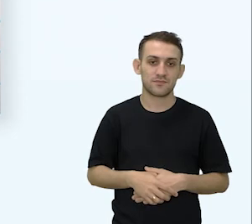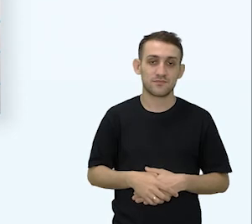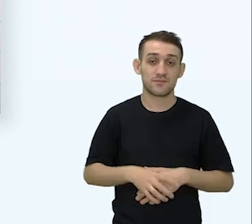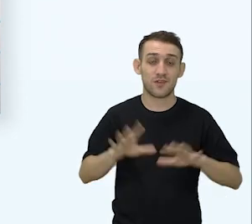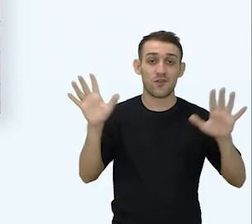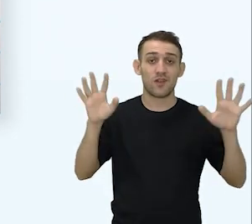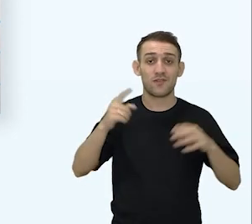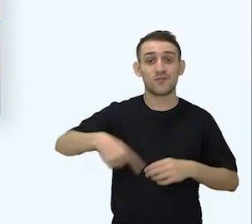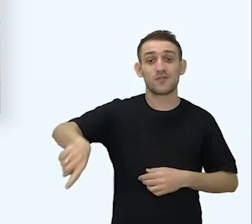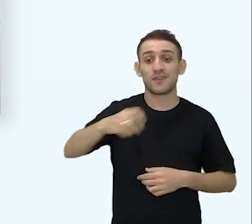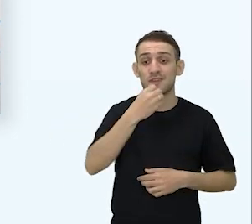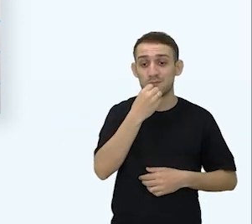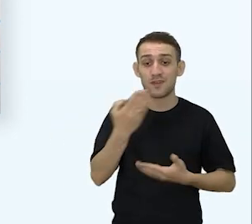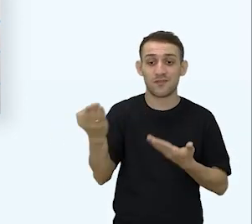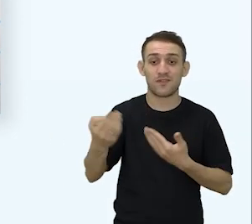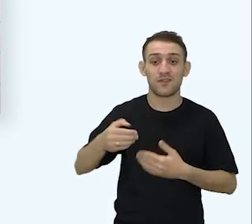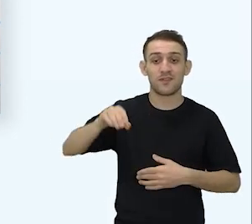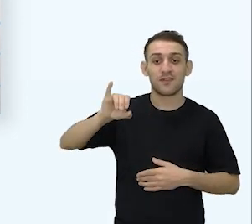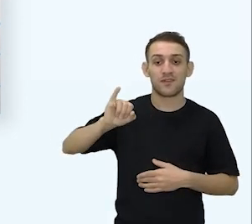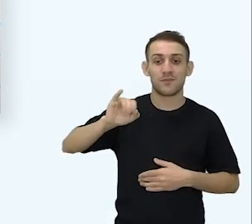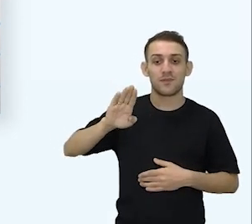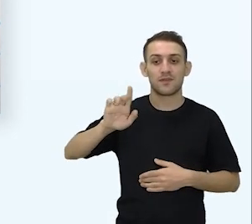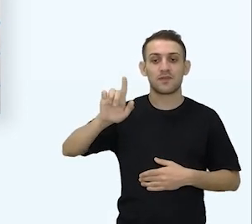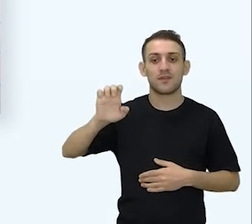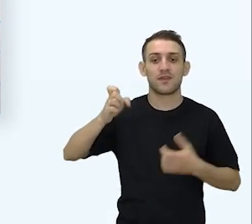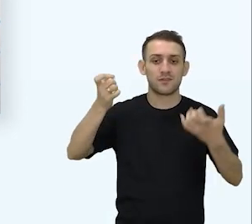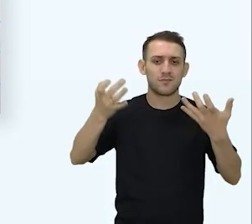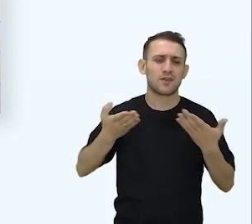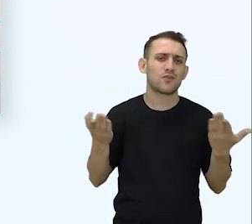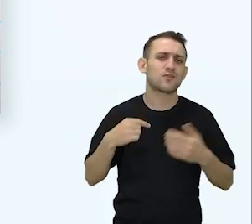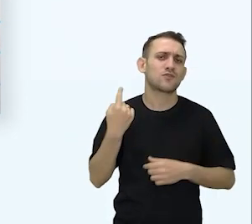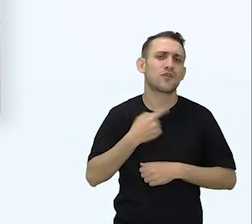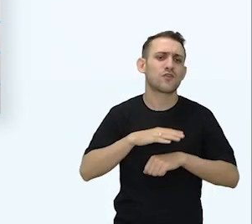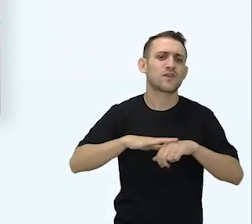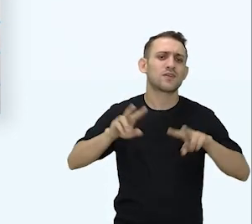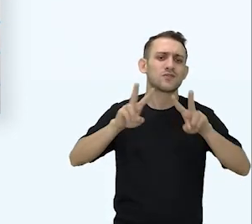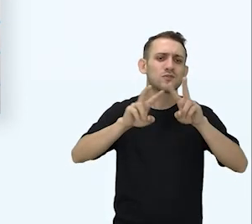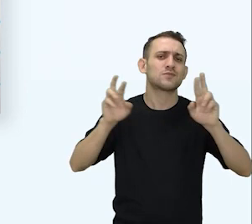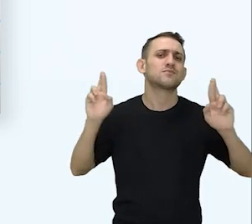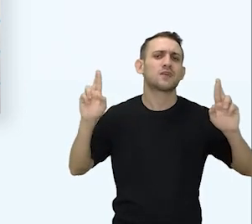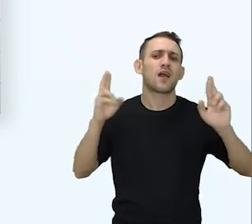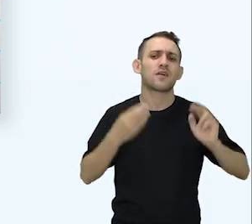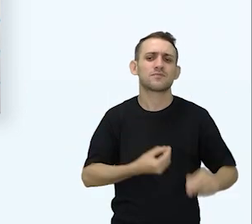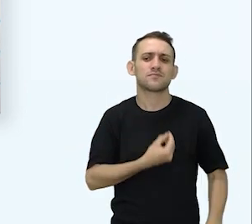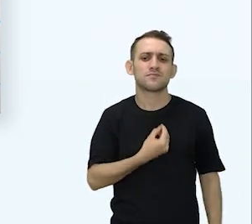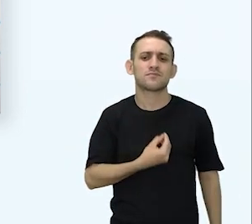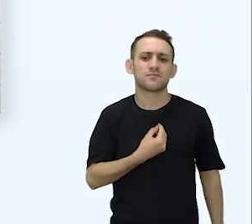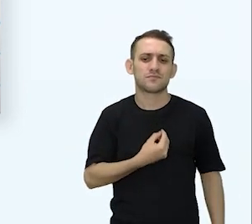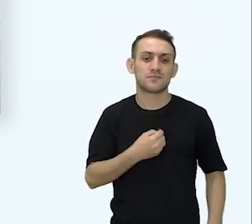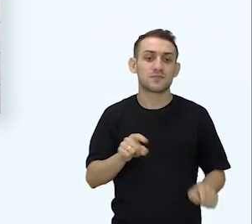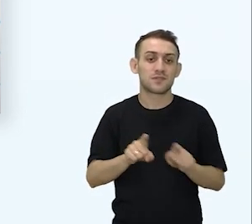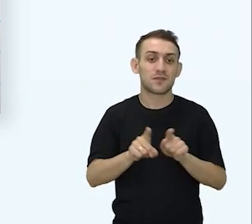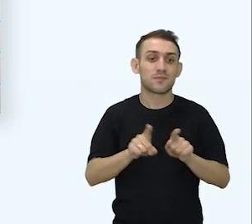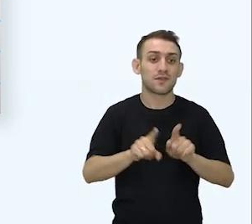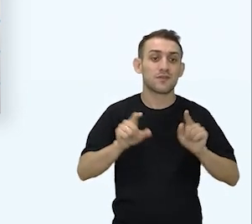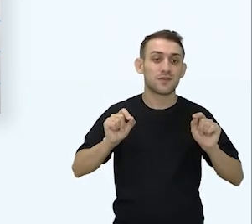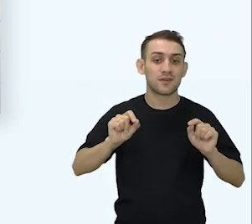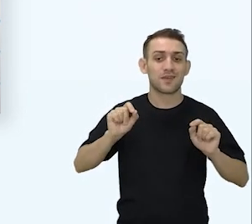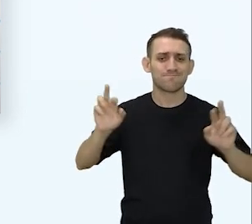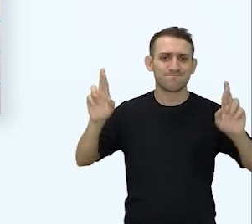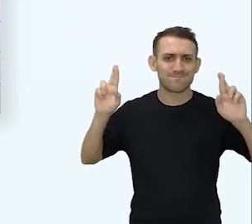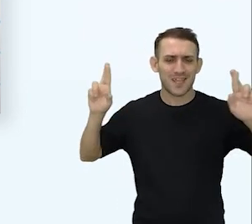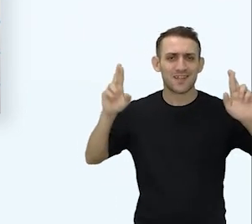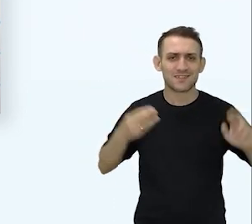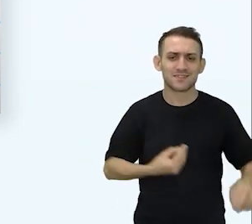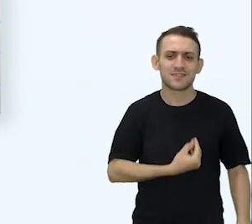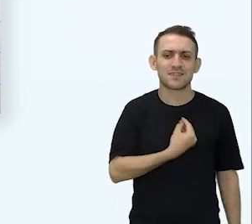Olá, sejam bem-vindos ao IBGE Explica. Hoje falaremos sobre expectativa de vida, também chamada de esperança de